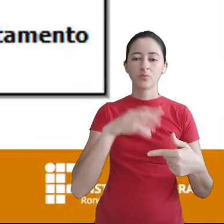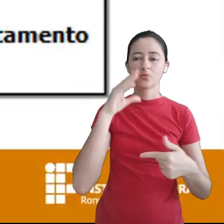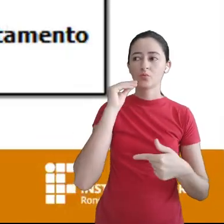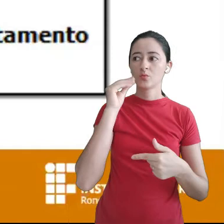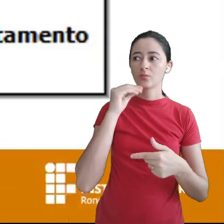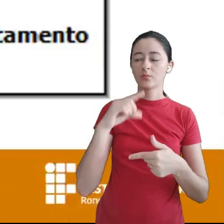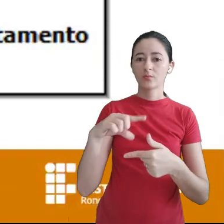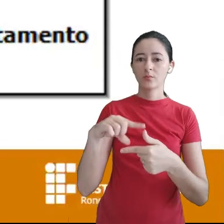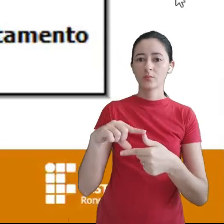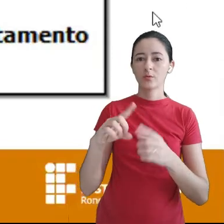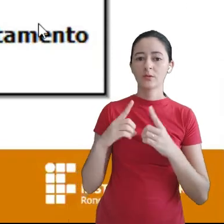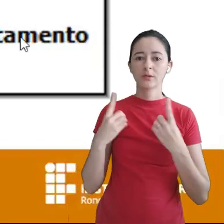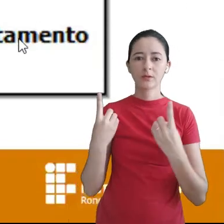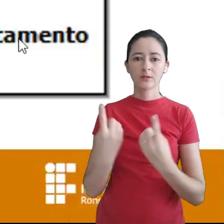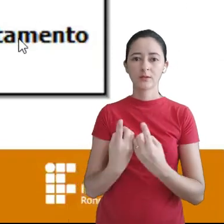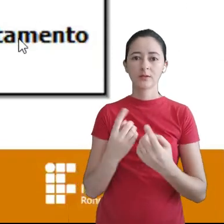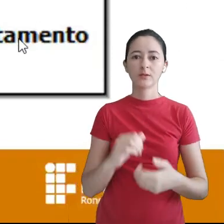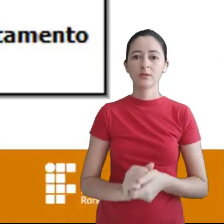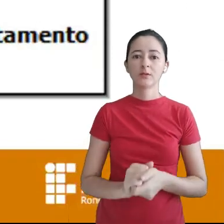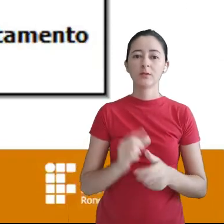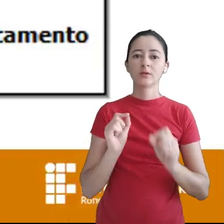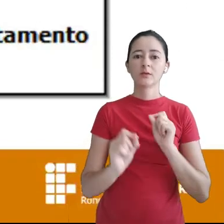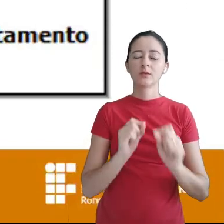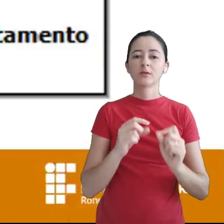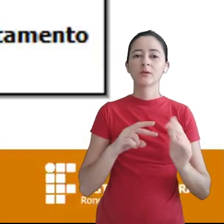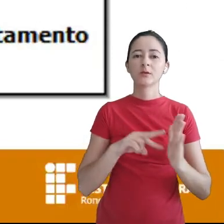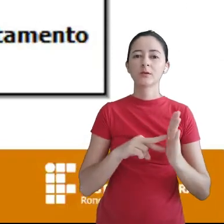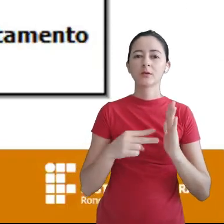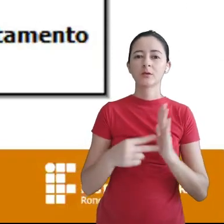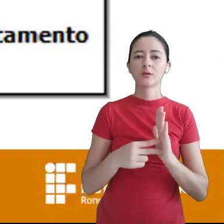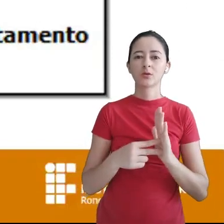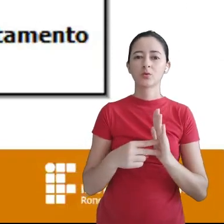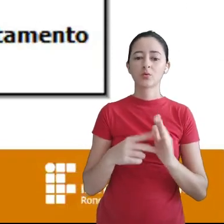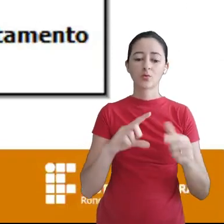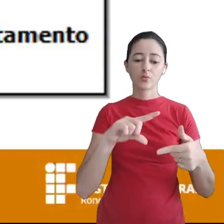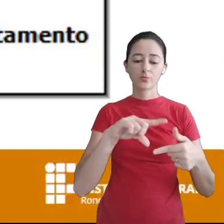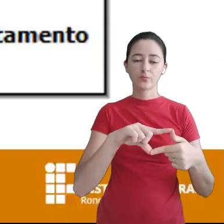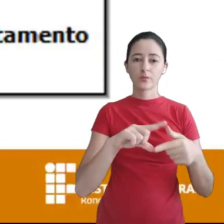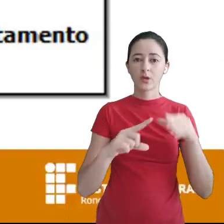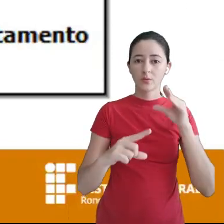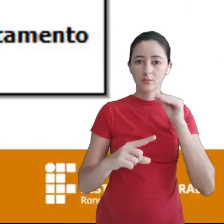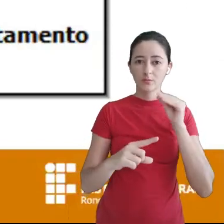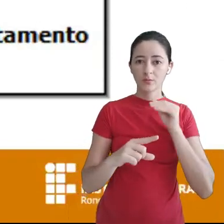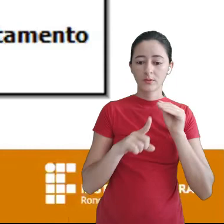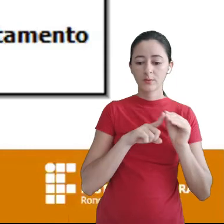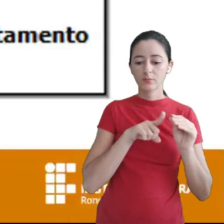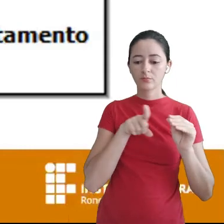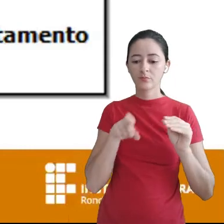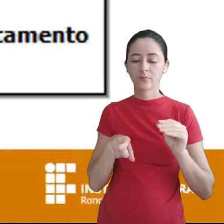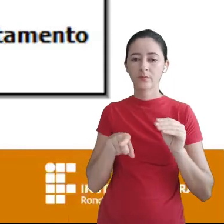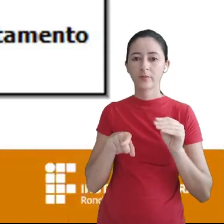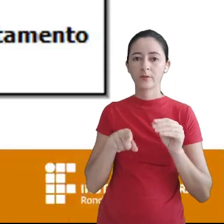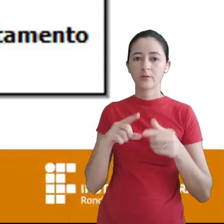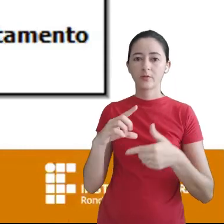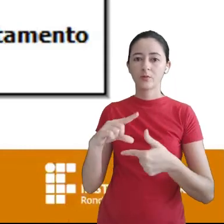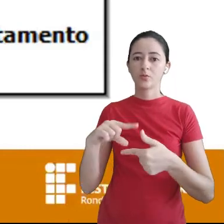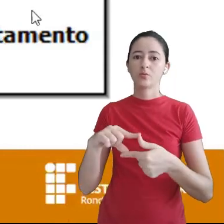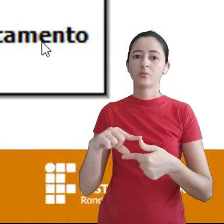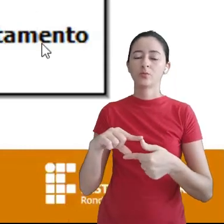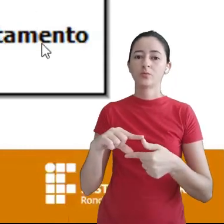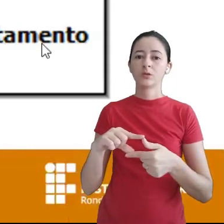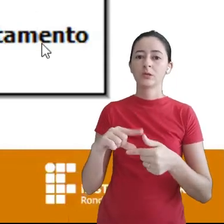Agora vamos fazer o relacionamento entre funcionário e departamento. Olha a direção que está. Então, significa que a direção de leitura será de funcionário